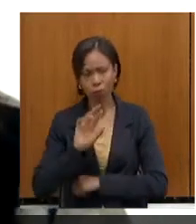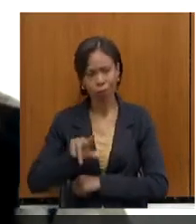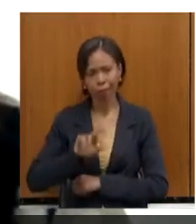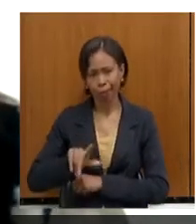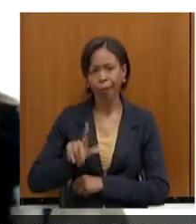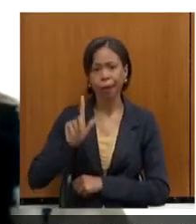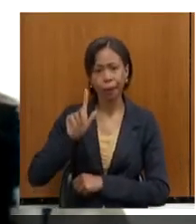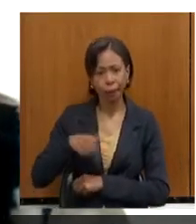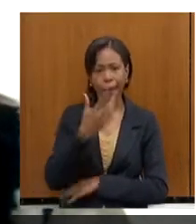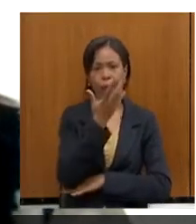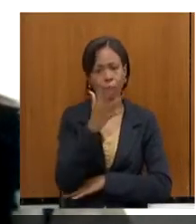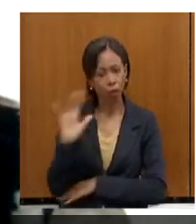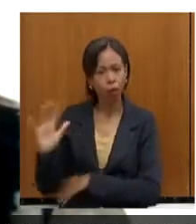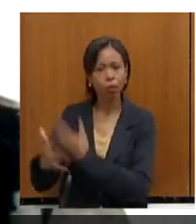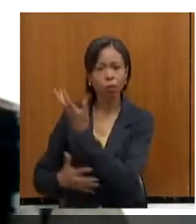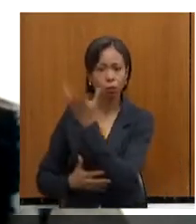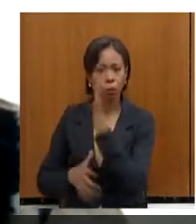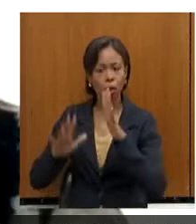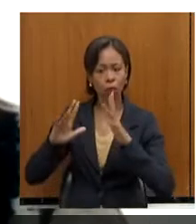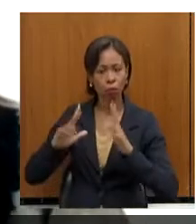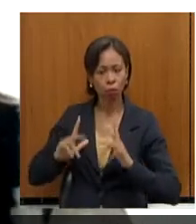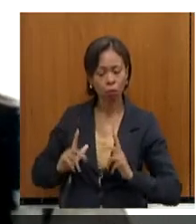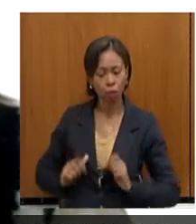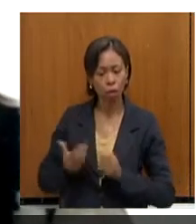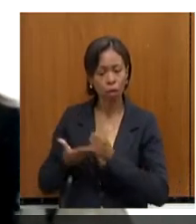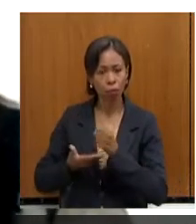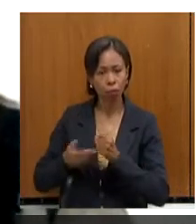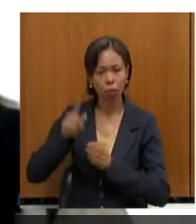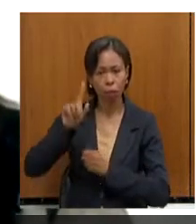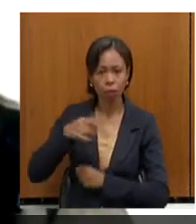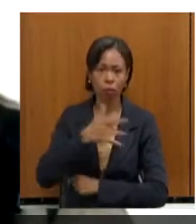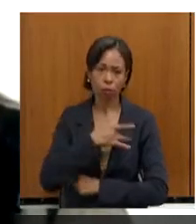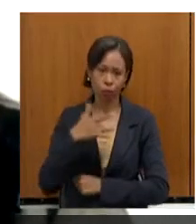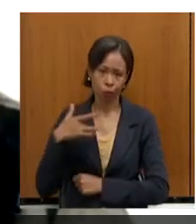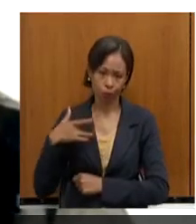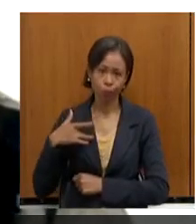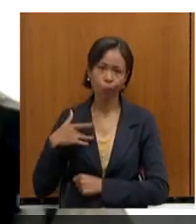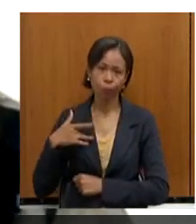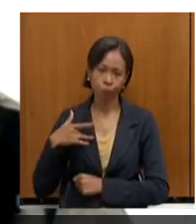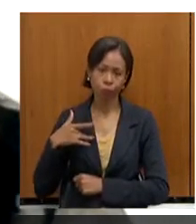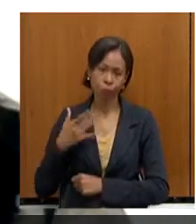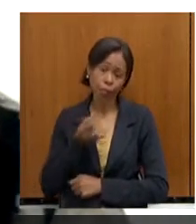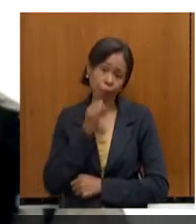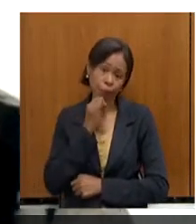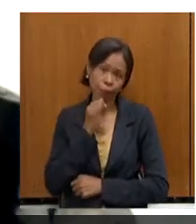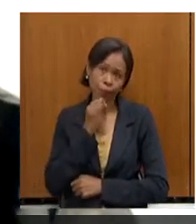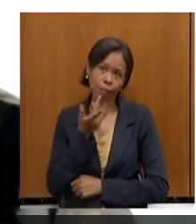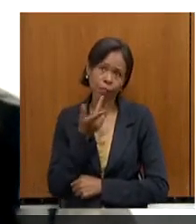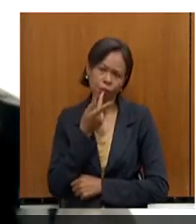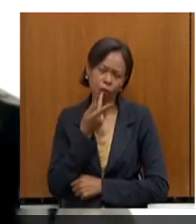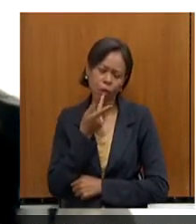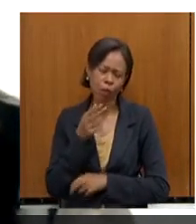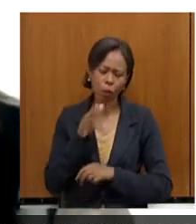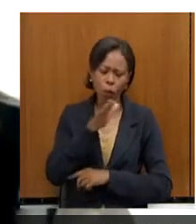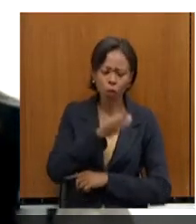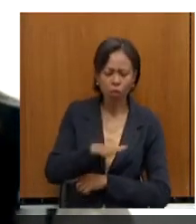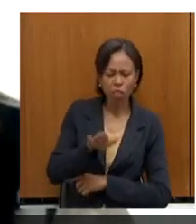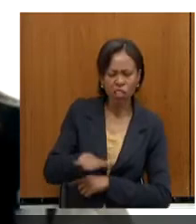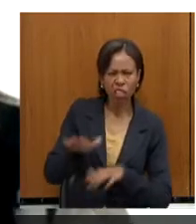ambiente e saneamento básico também é saúde né quando a gente fala criança e